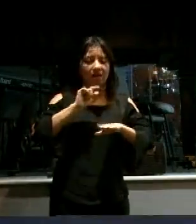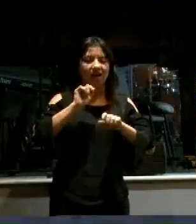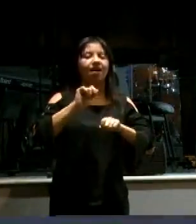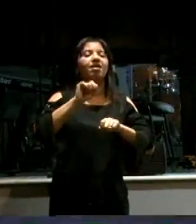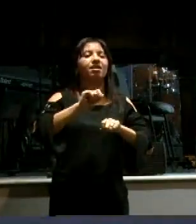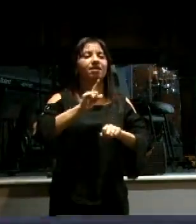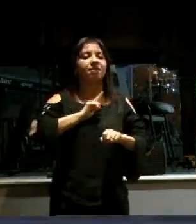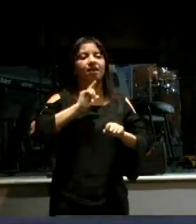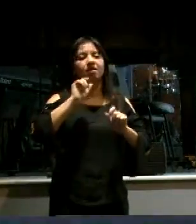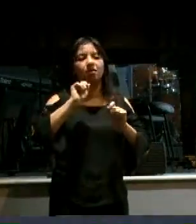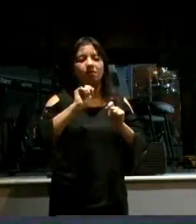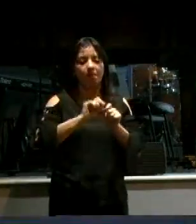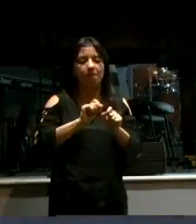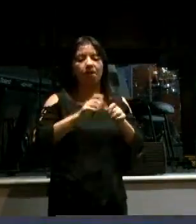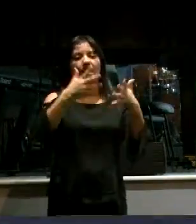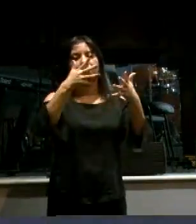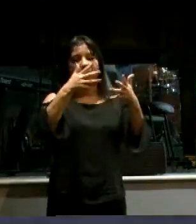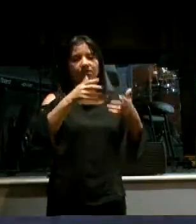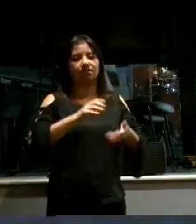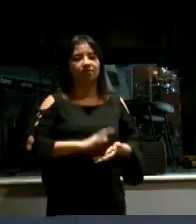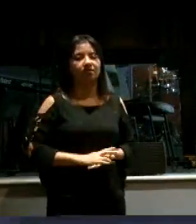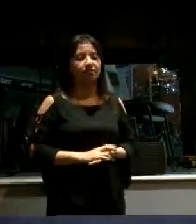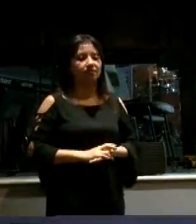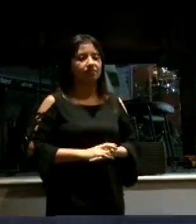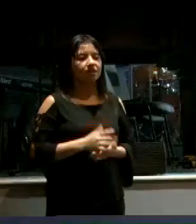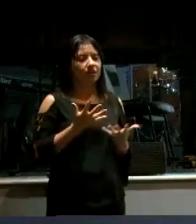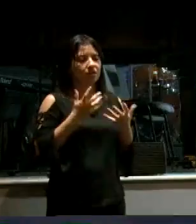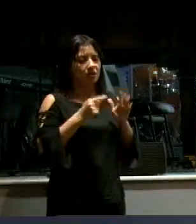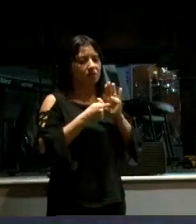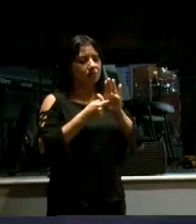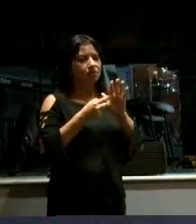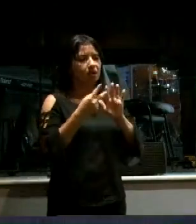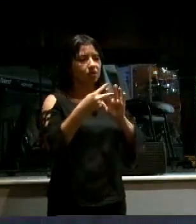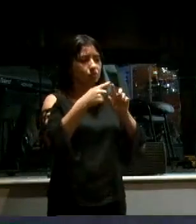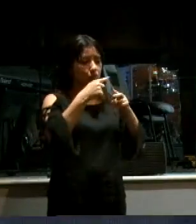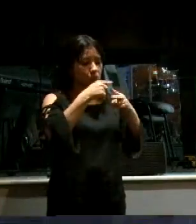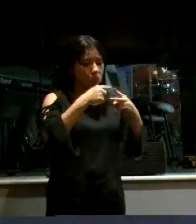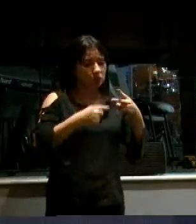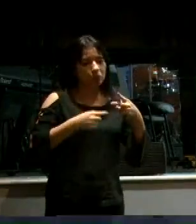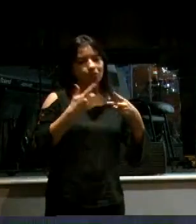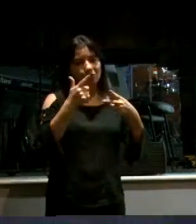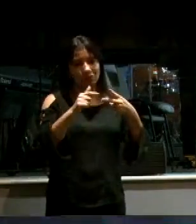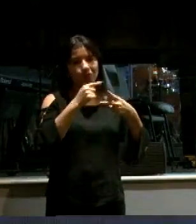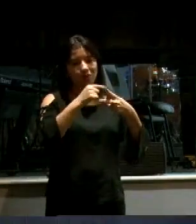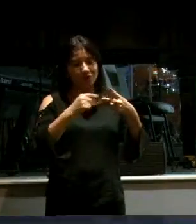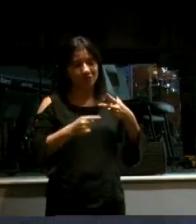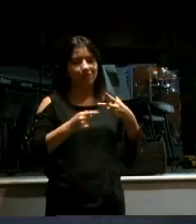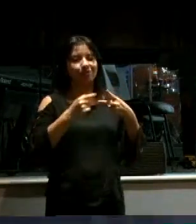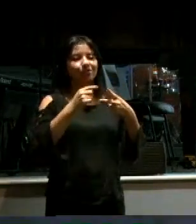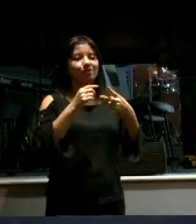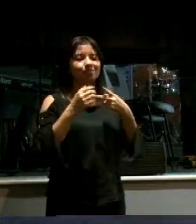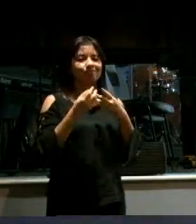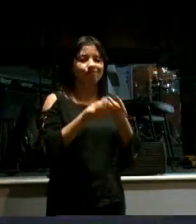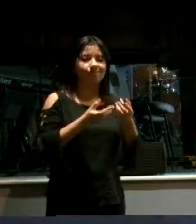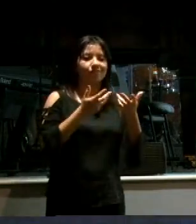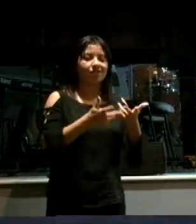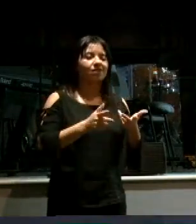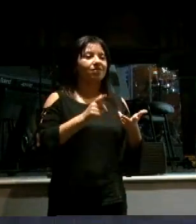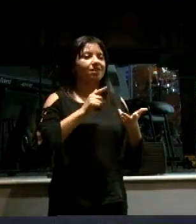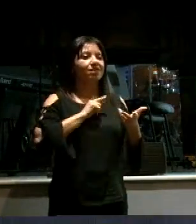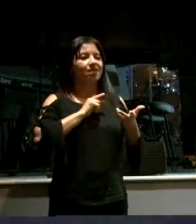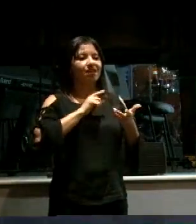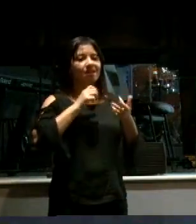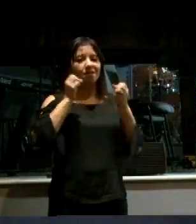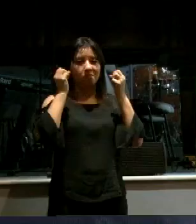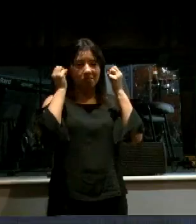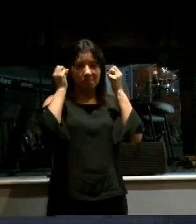situações que o povo de Israel passou. Aliás, com o profeta Eliseu. Certa vez, está lá em 2 Reis, capítulo 2,